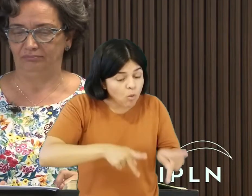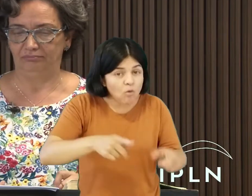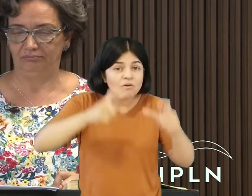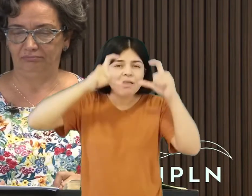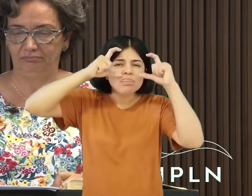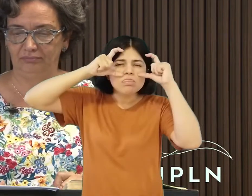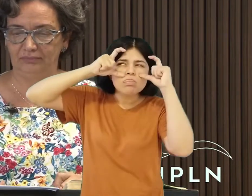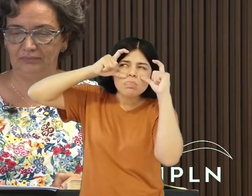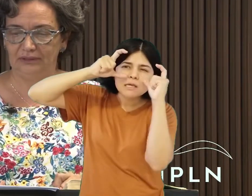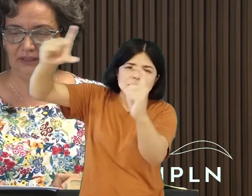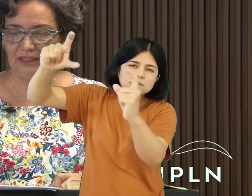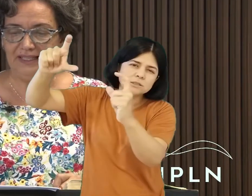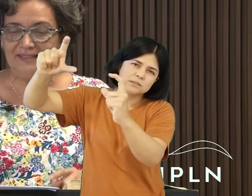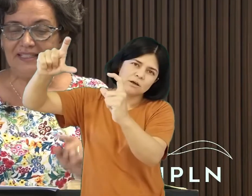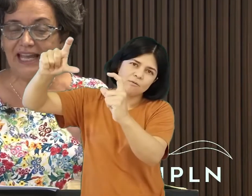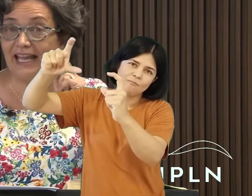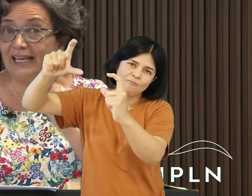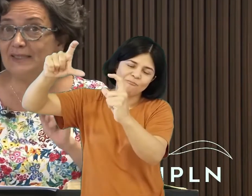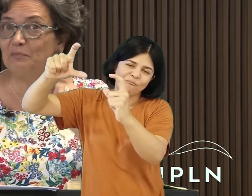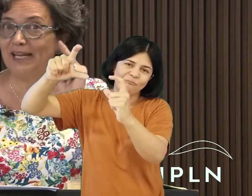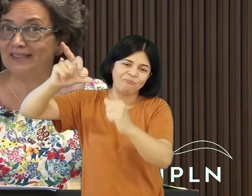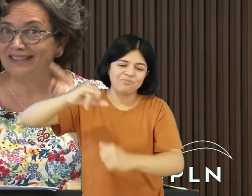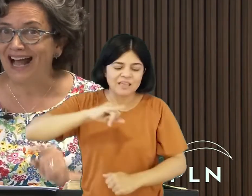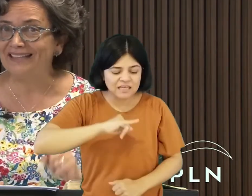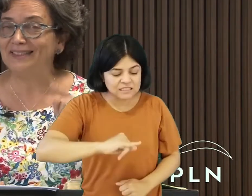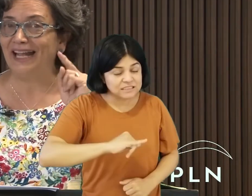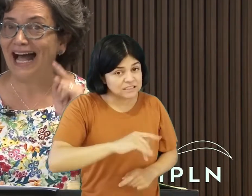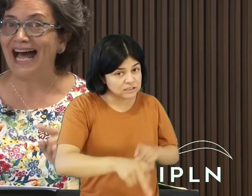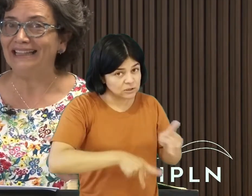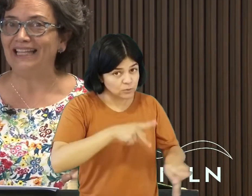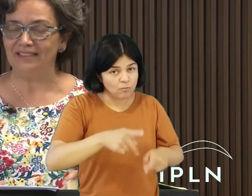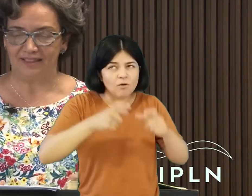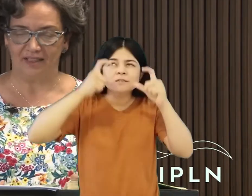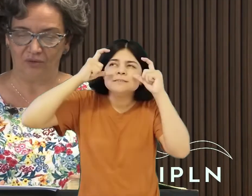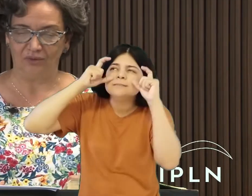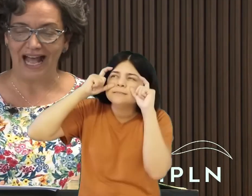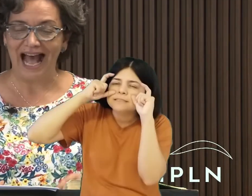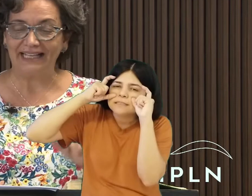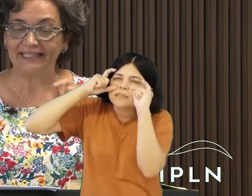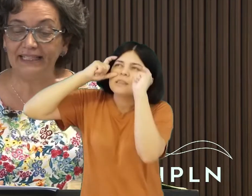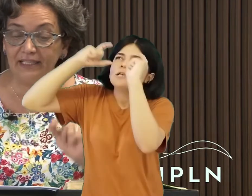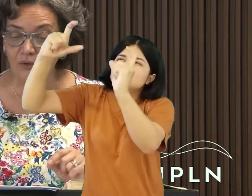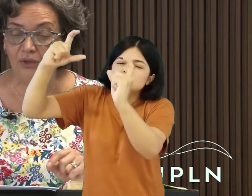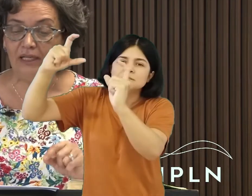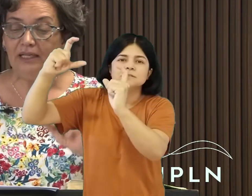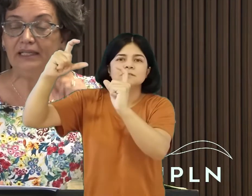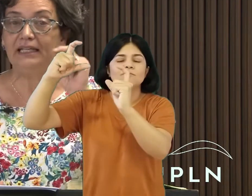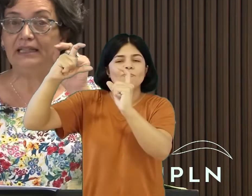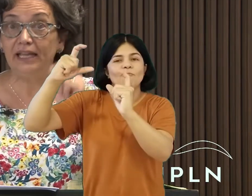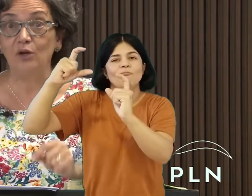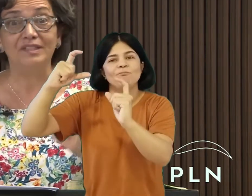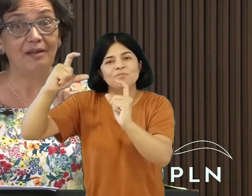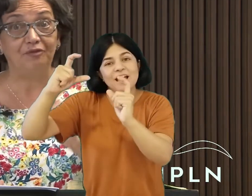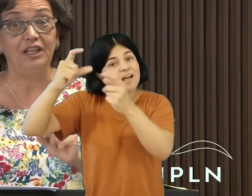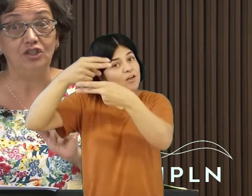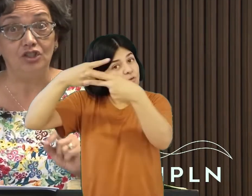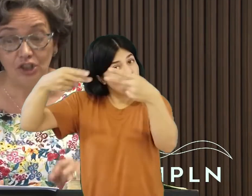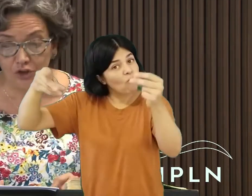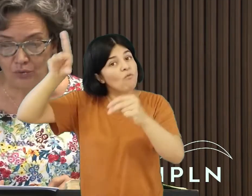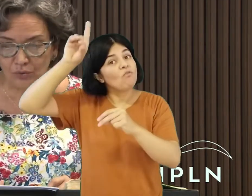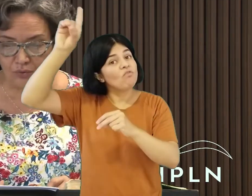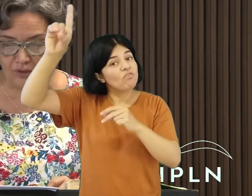atenção, se eles prestassem atenção àquilo que Deus